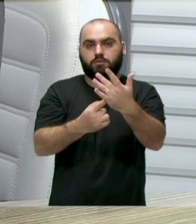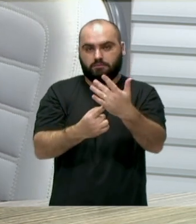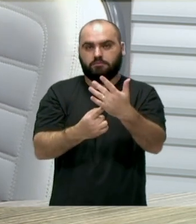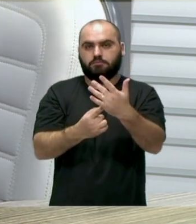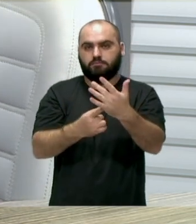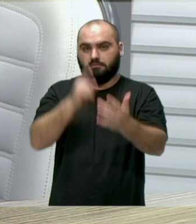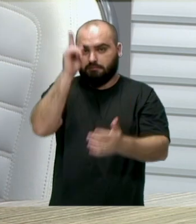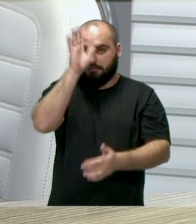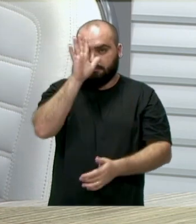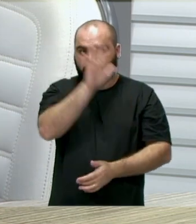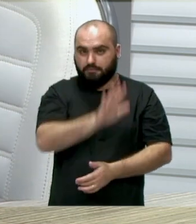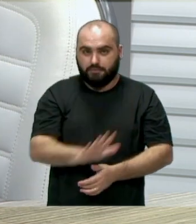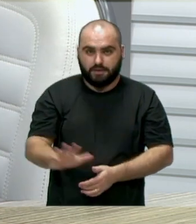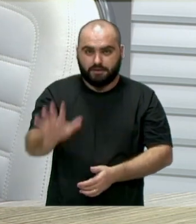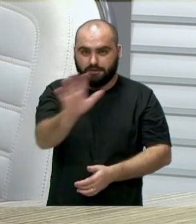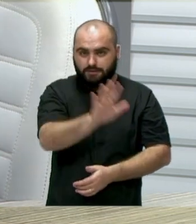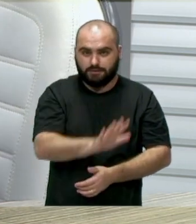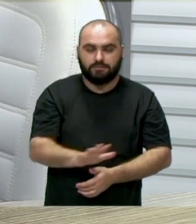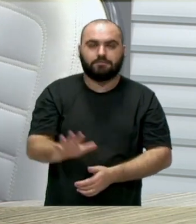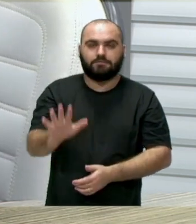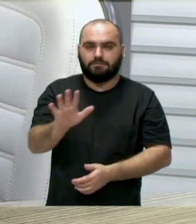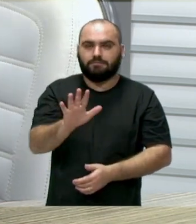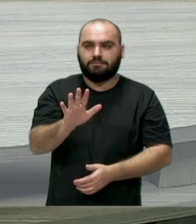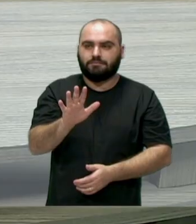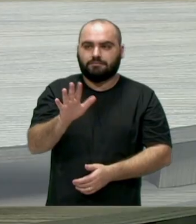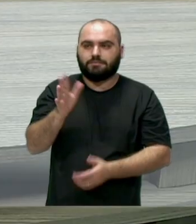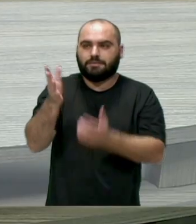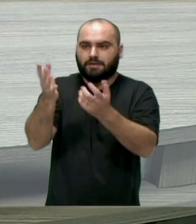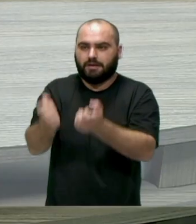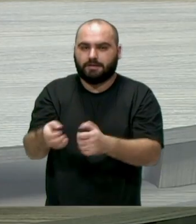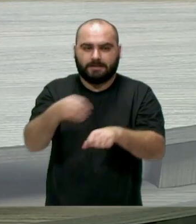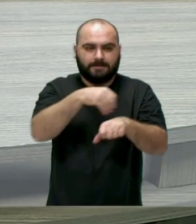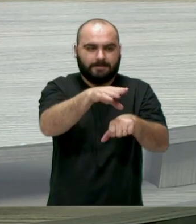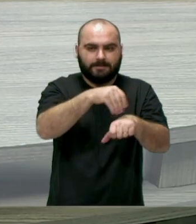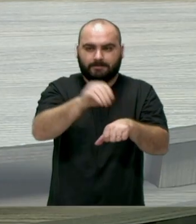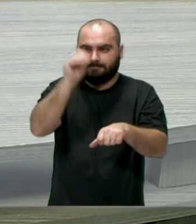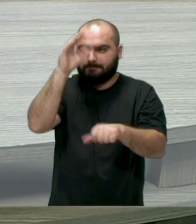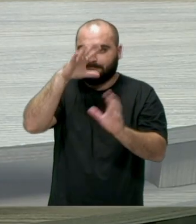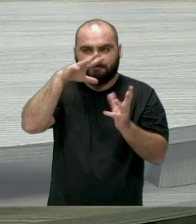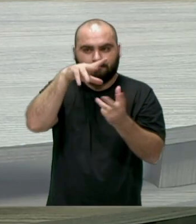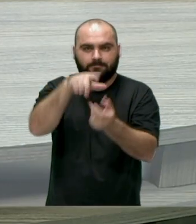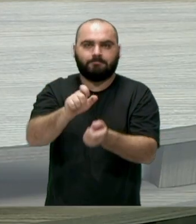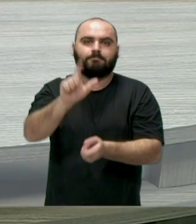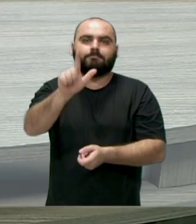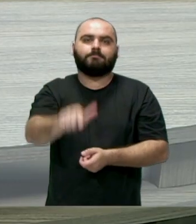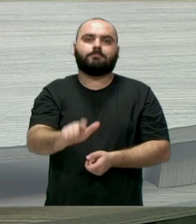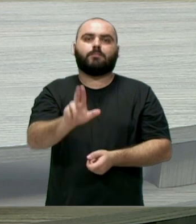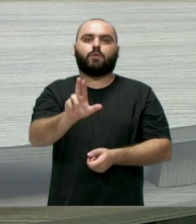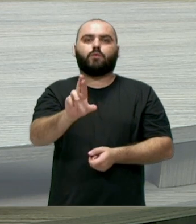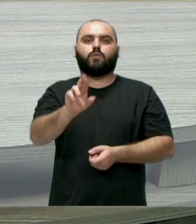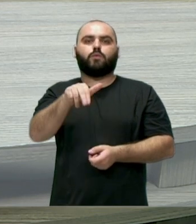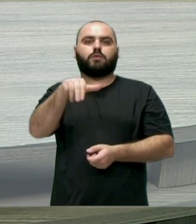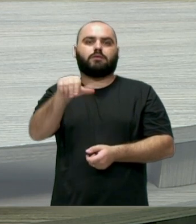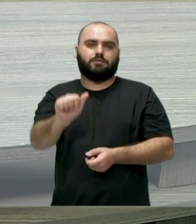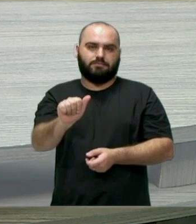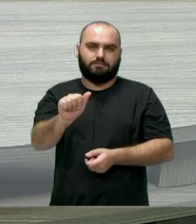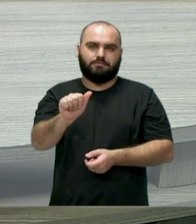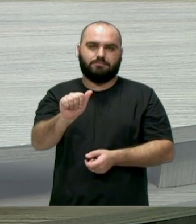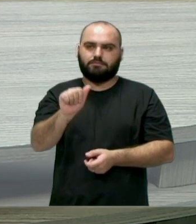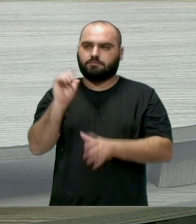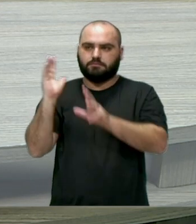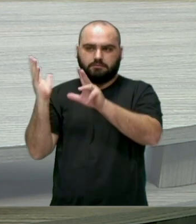que o Brasil é vanguarda e exportou para o mundo todo, que é a da urna eletrônica. Quer dizer, totalmente